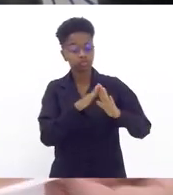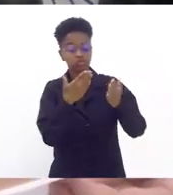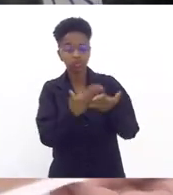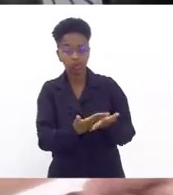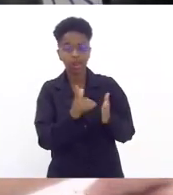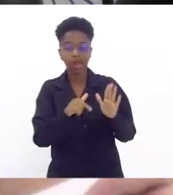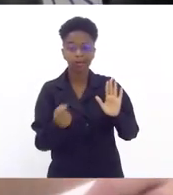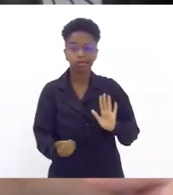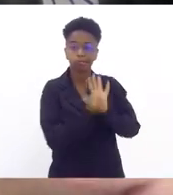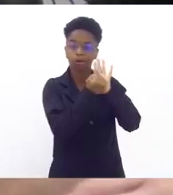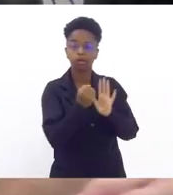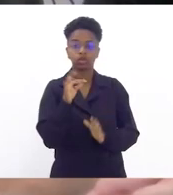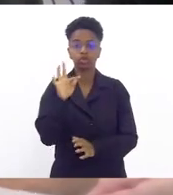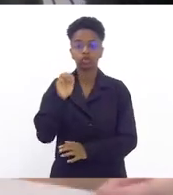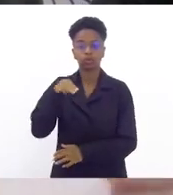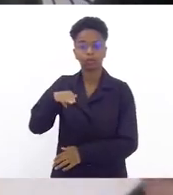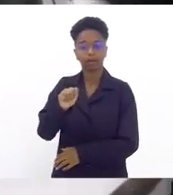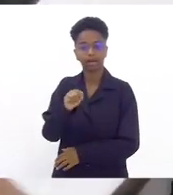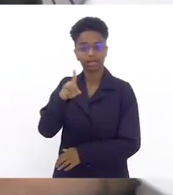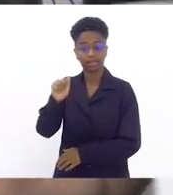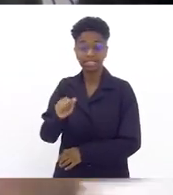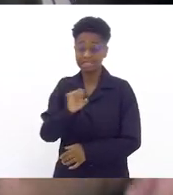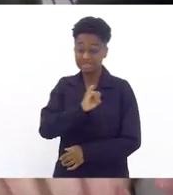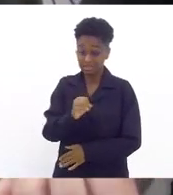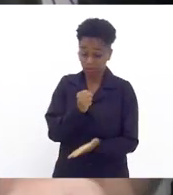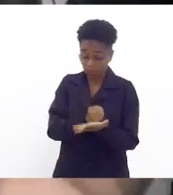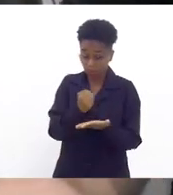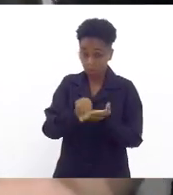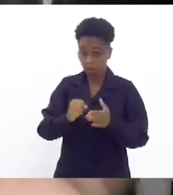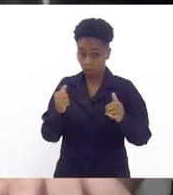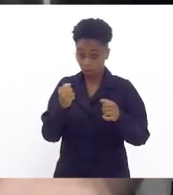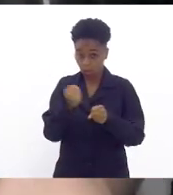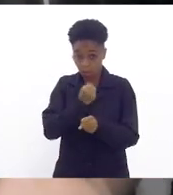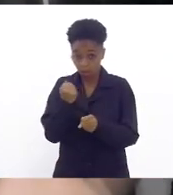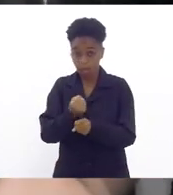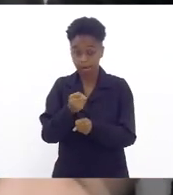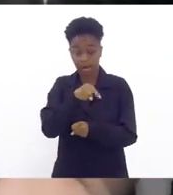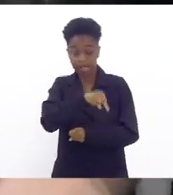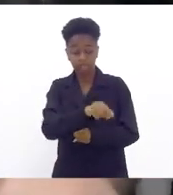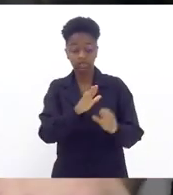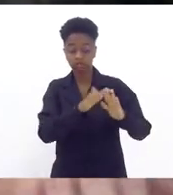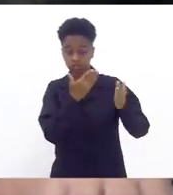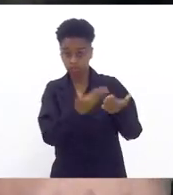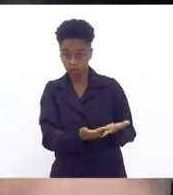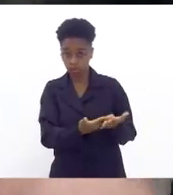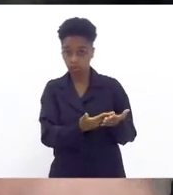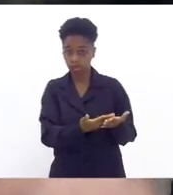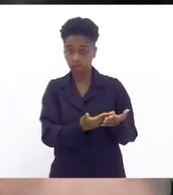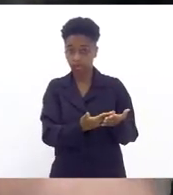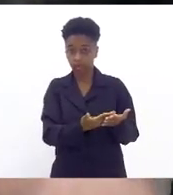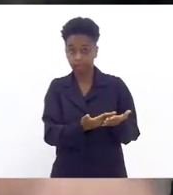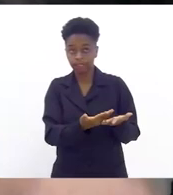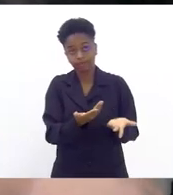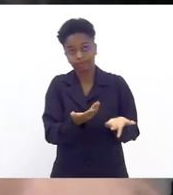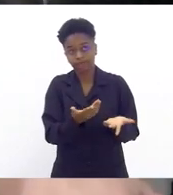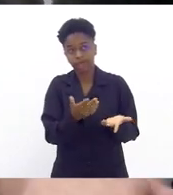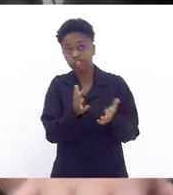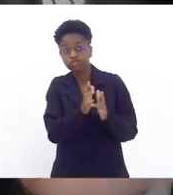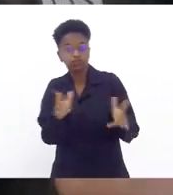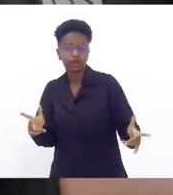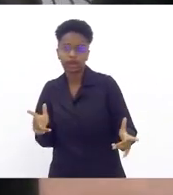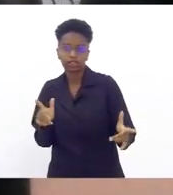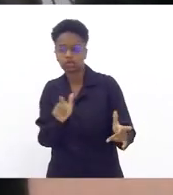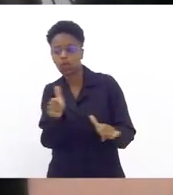contratar uma obra por uma escola que tem o seu espaço físico né não tombado é muito diferente